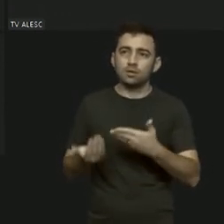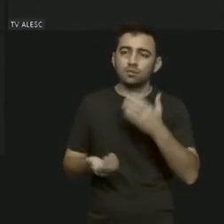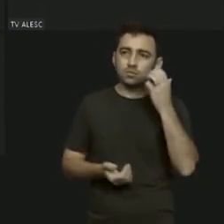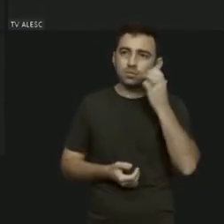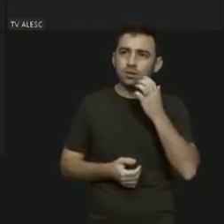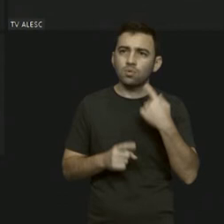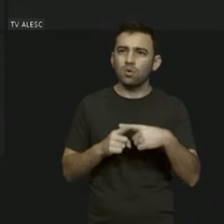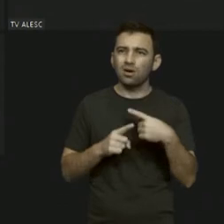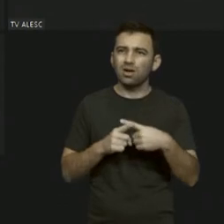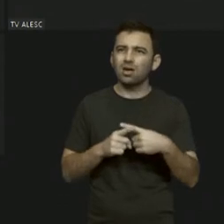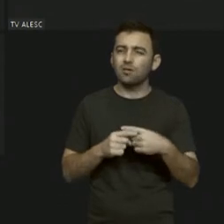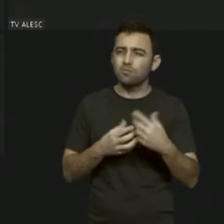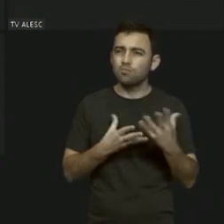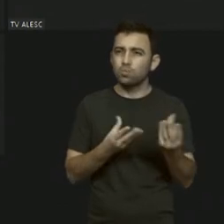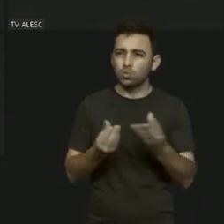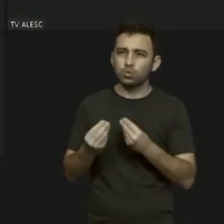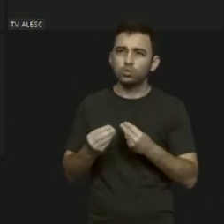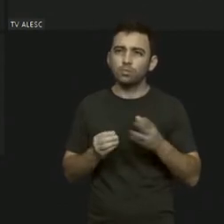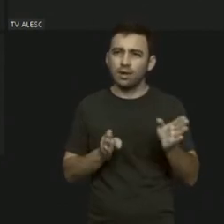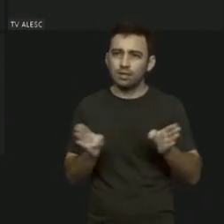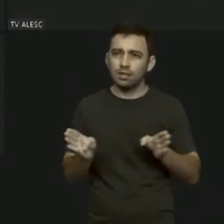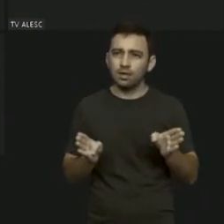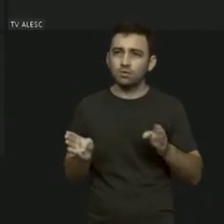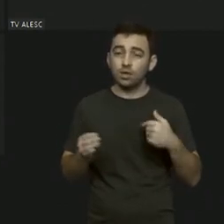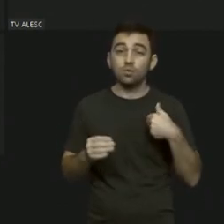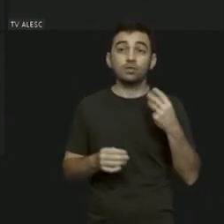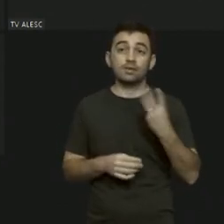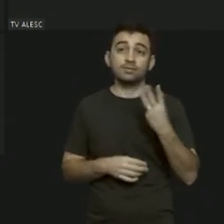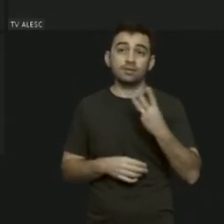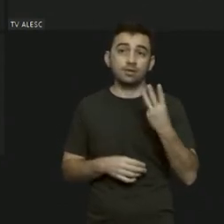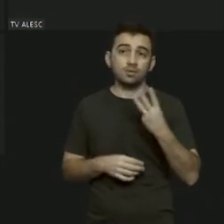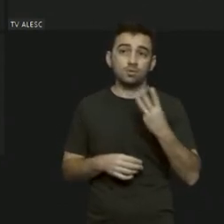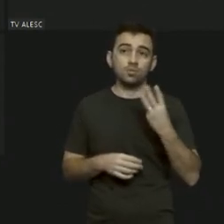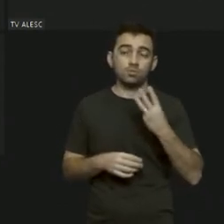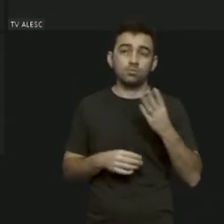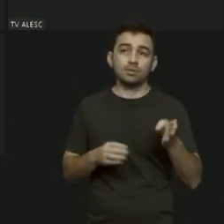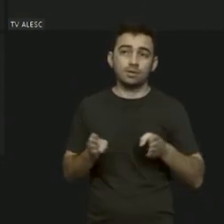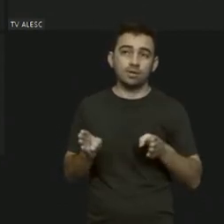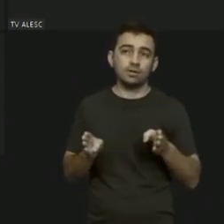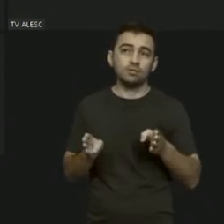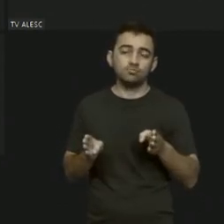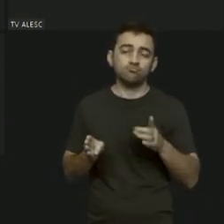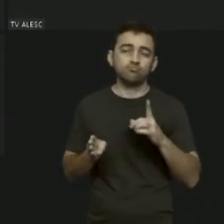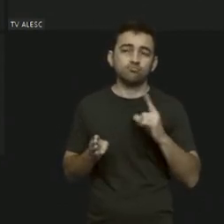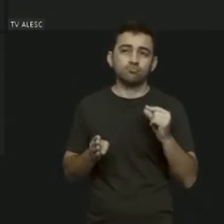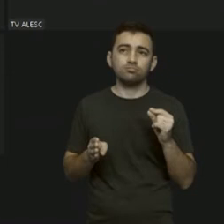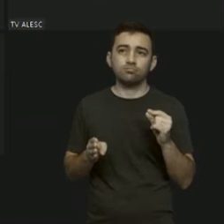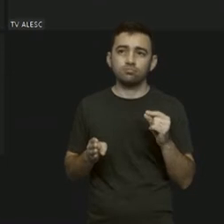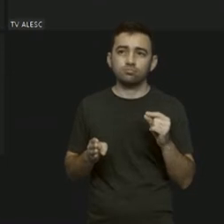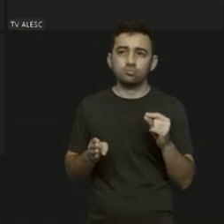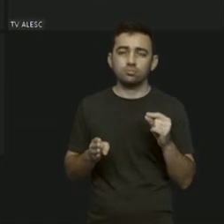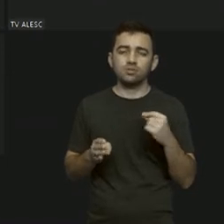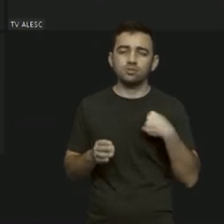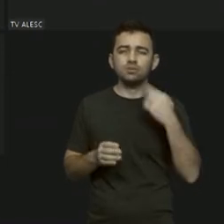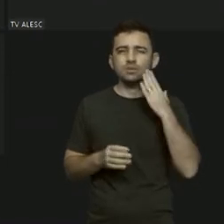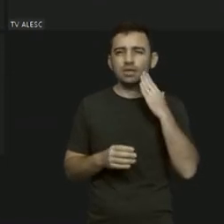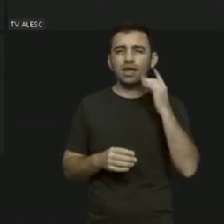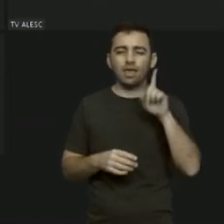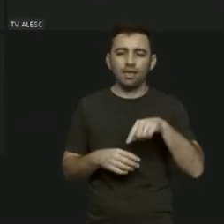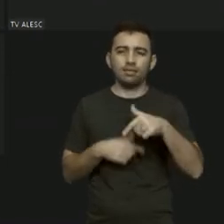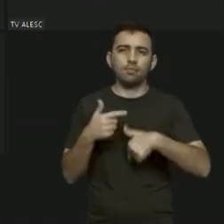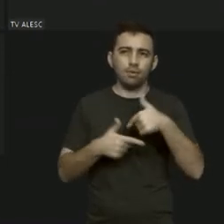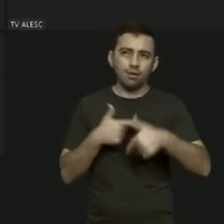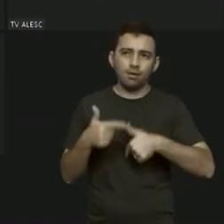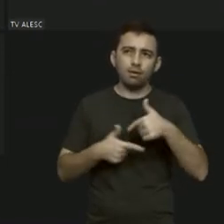vários mandatos numa Câmara de Vereadores, eu estou no terceiro mandato aqui no município penal, eu sei que é trabalho, com